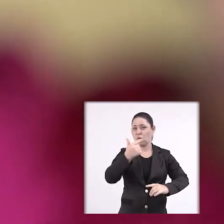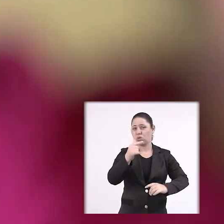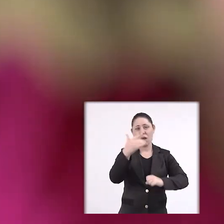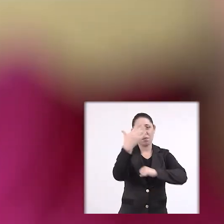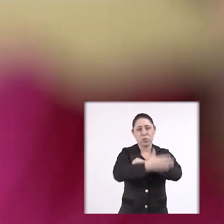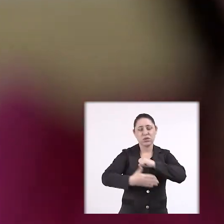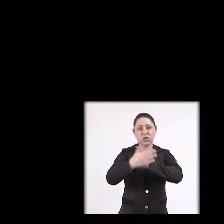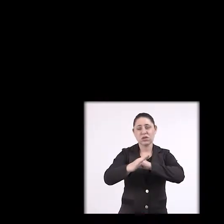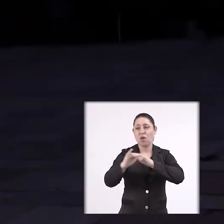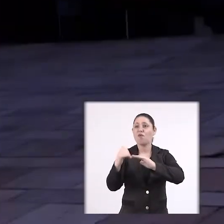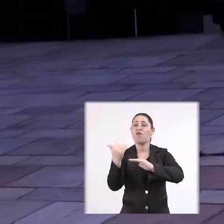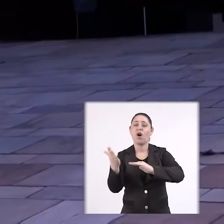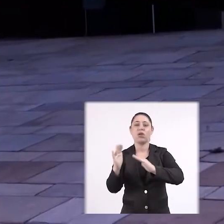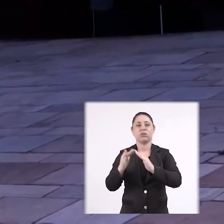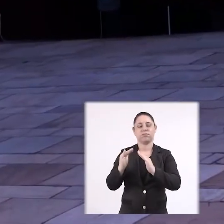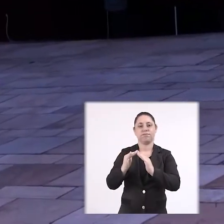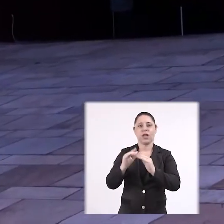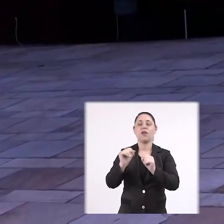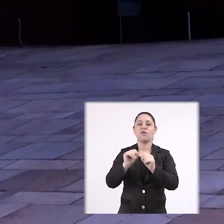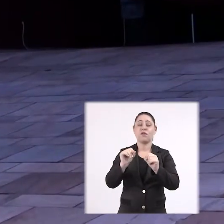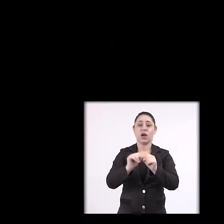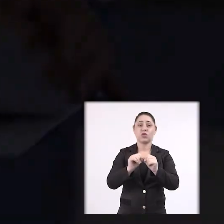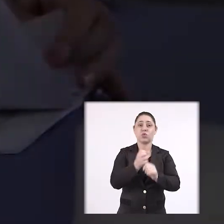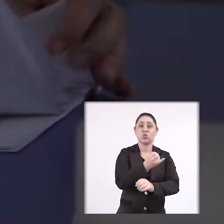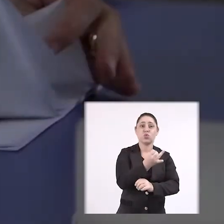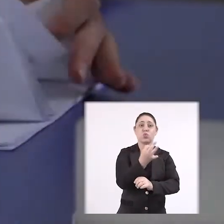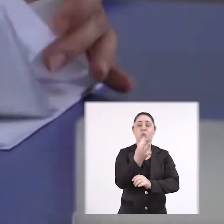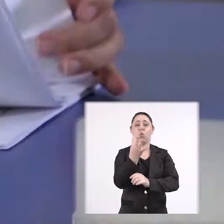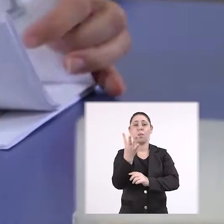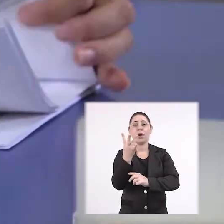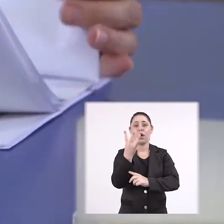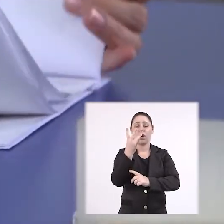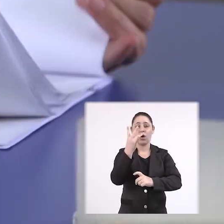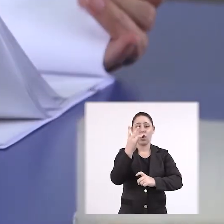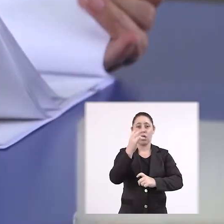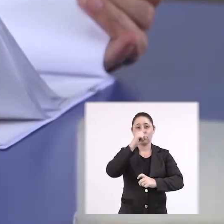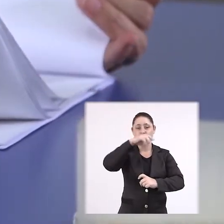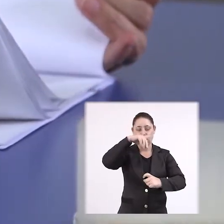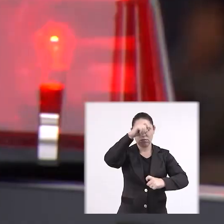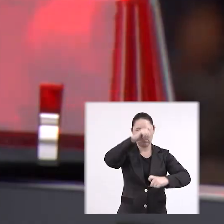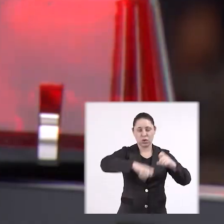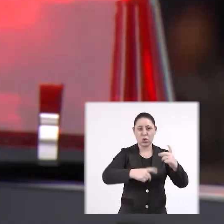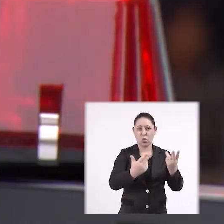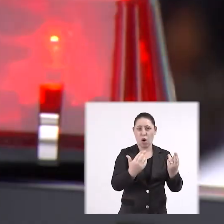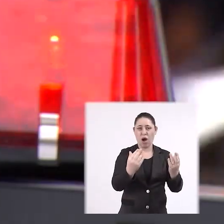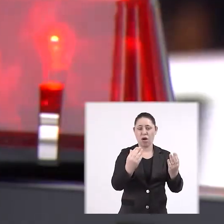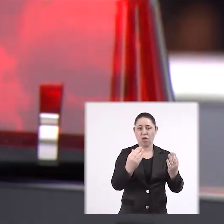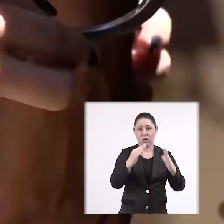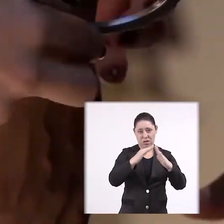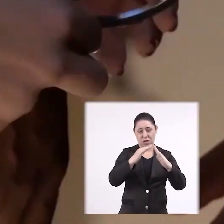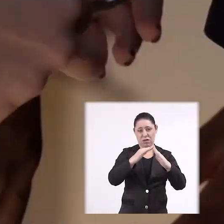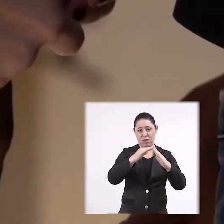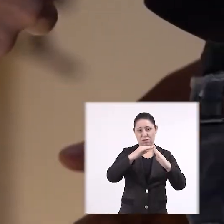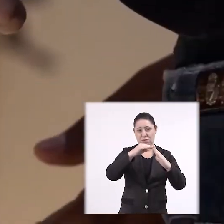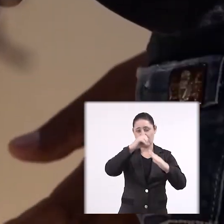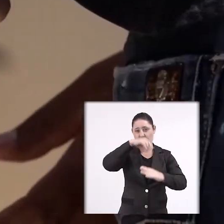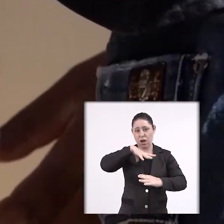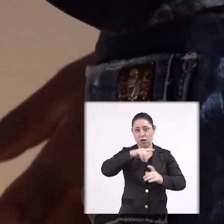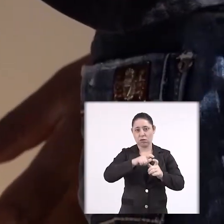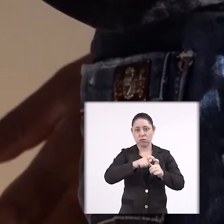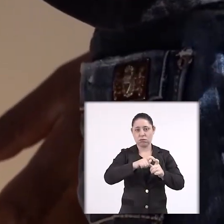casa, fazendo com que o número de atos de violência sexual, assim como a violência doméstica,